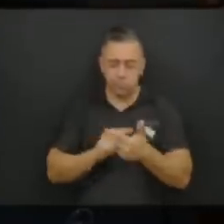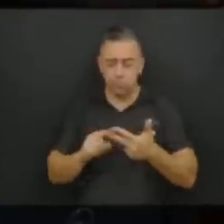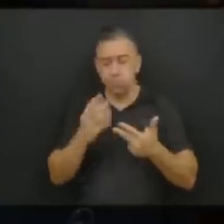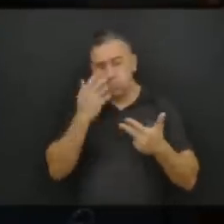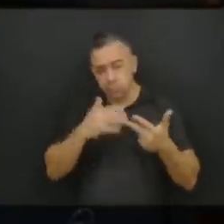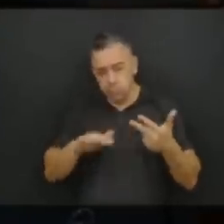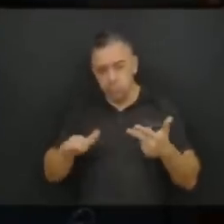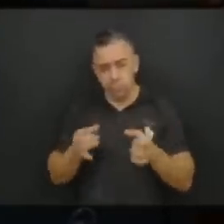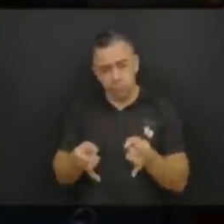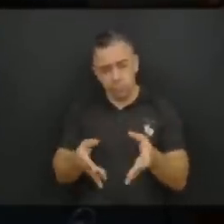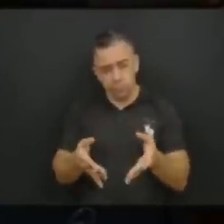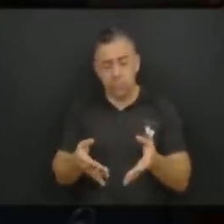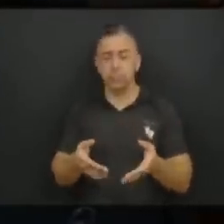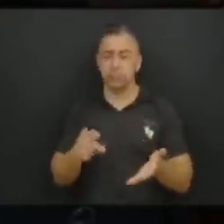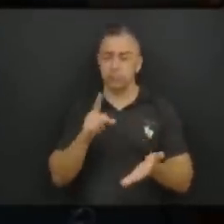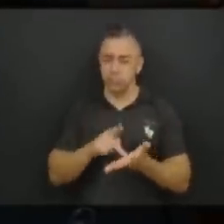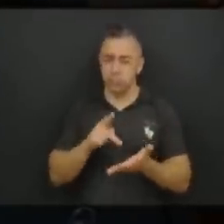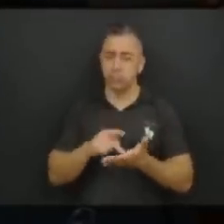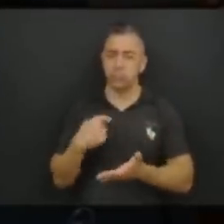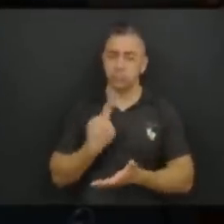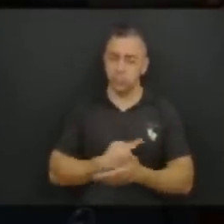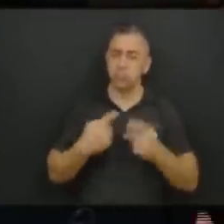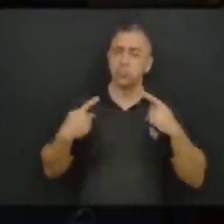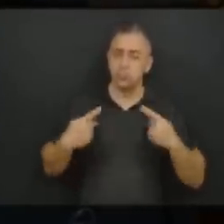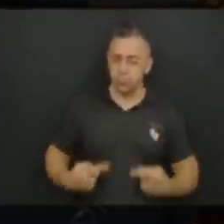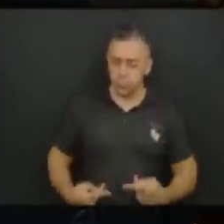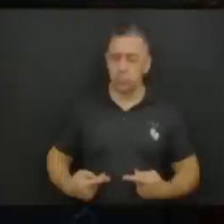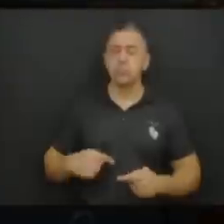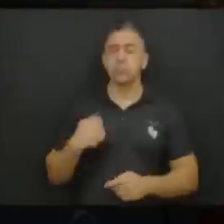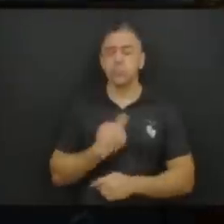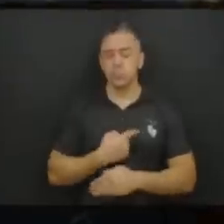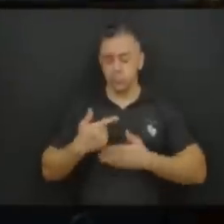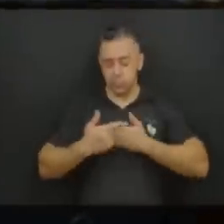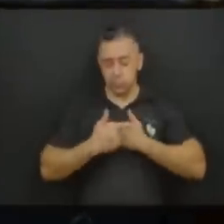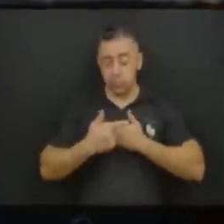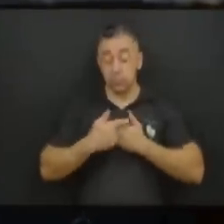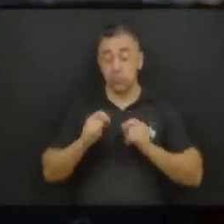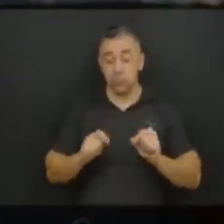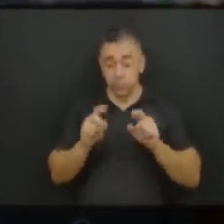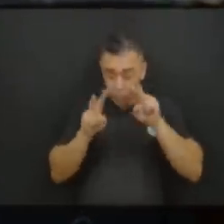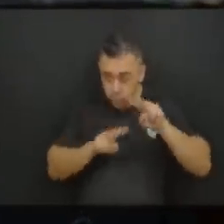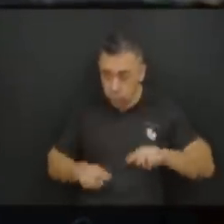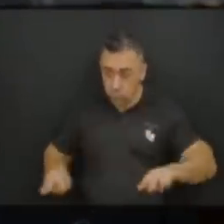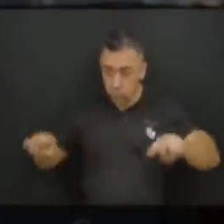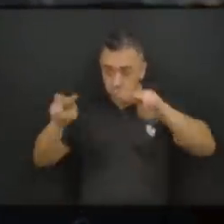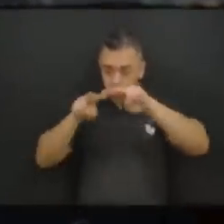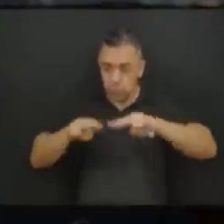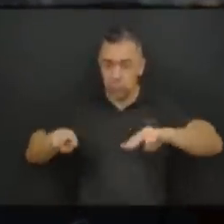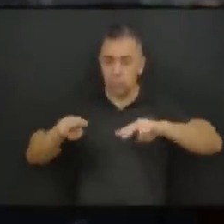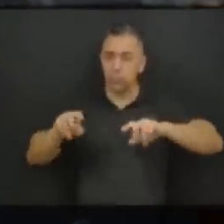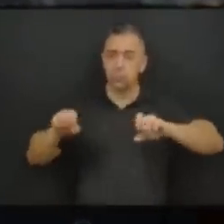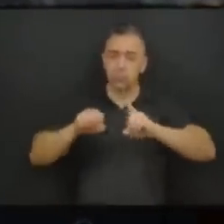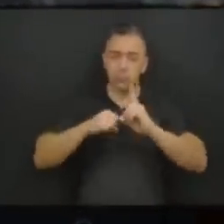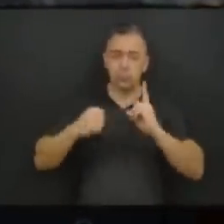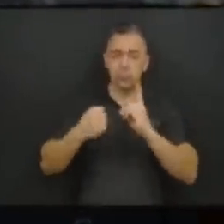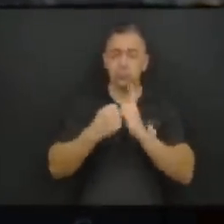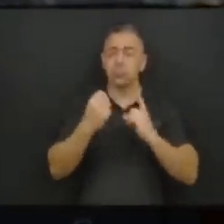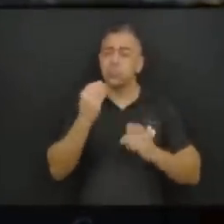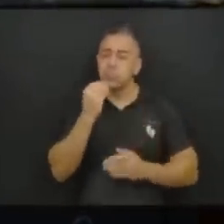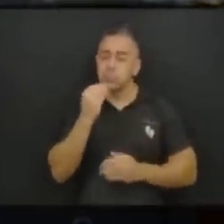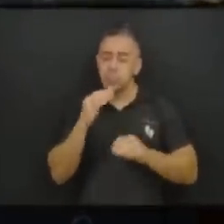ser humano realmente deixa de fazer o seu papel que é o olhar para a sociedade de forma igualitária